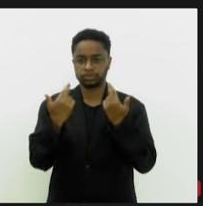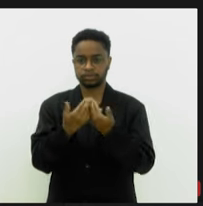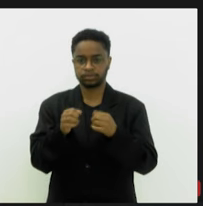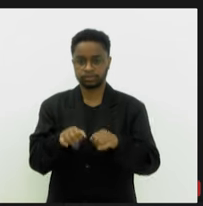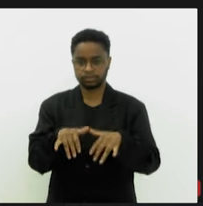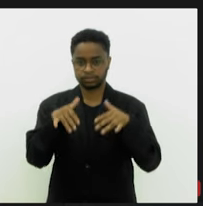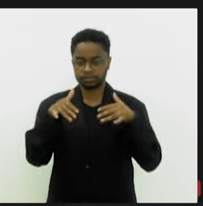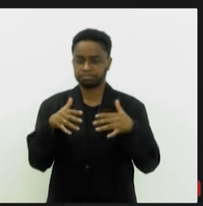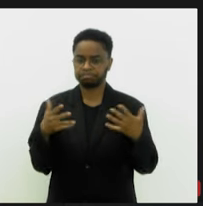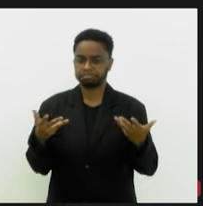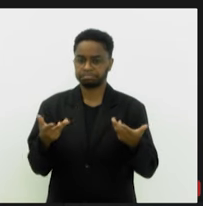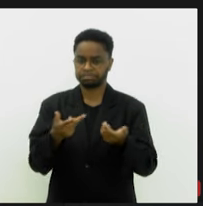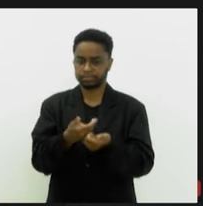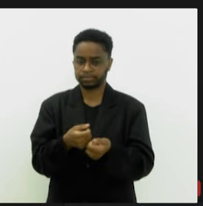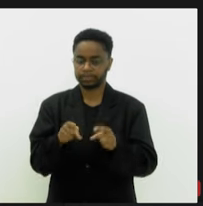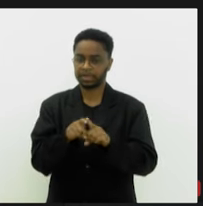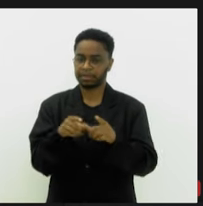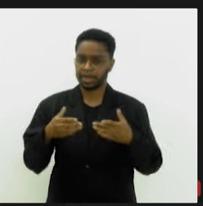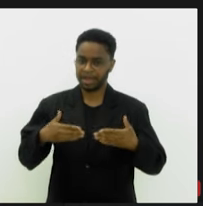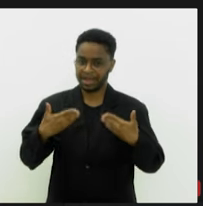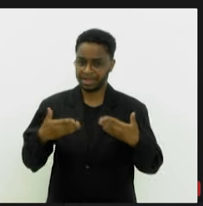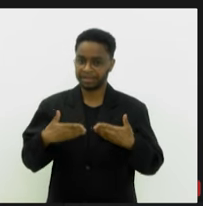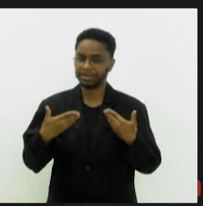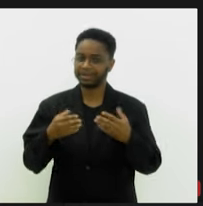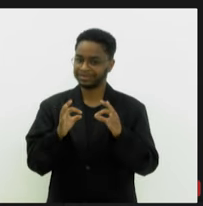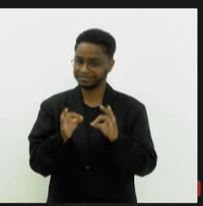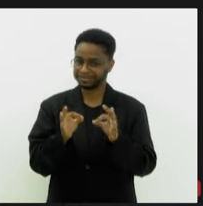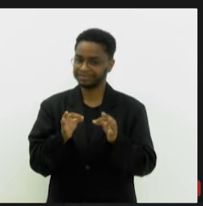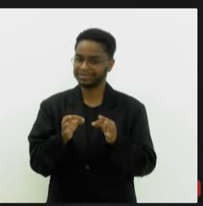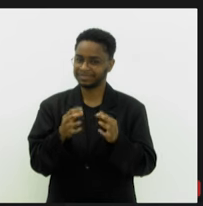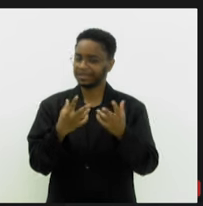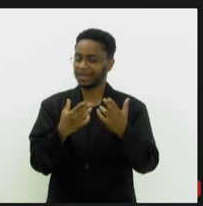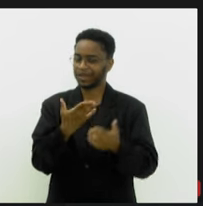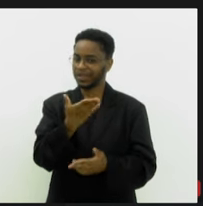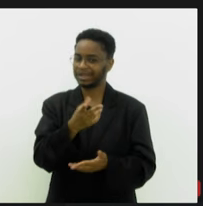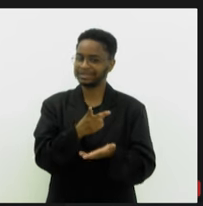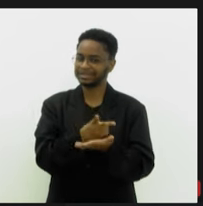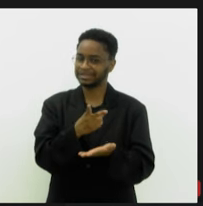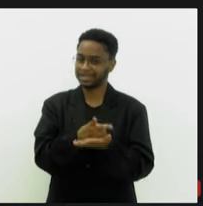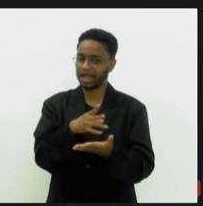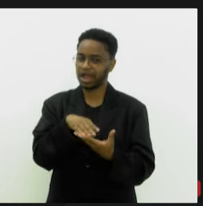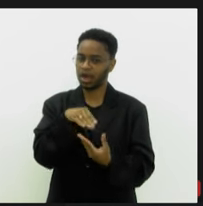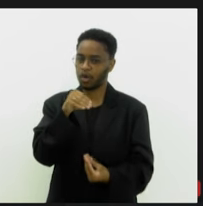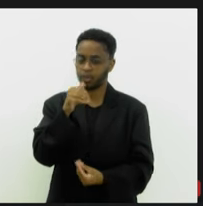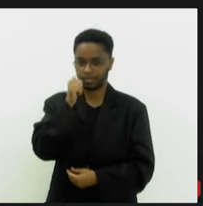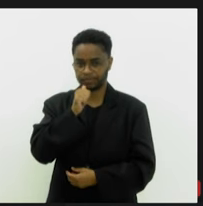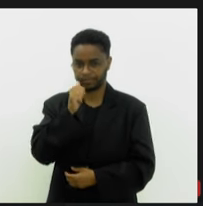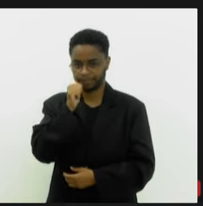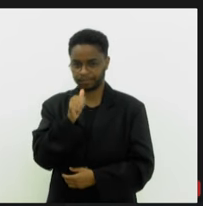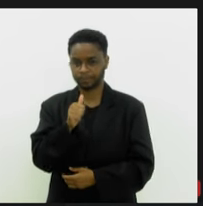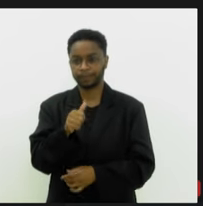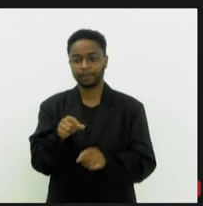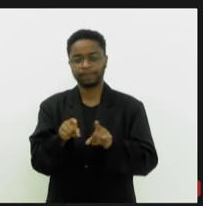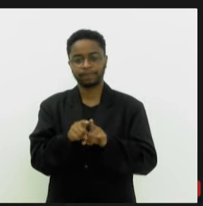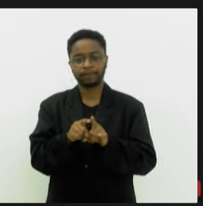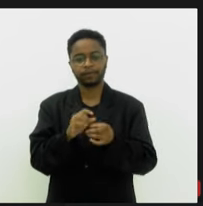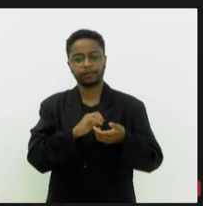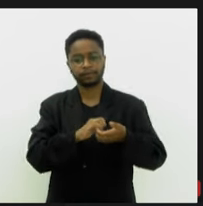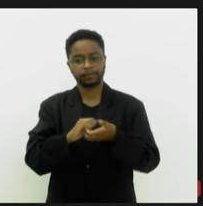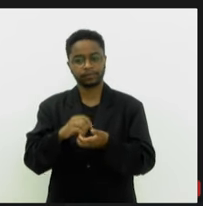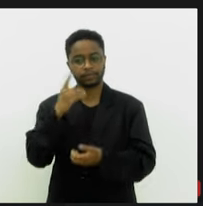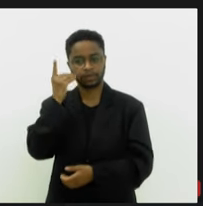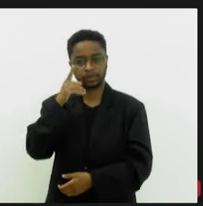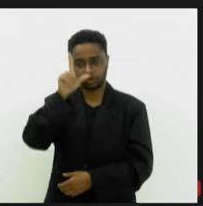muito brilhantismo e alegria, né, que é típica da nossa alma feminina. Saudar os deputados